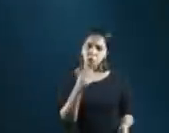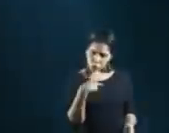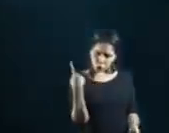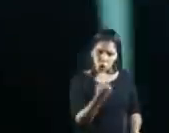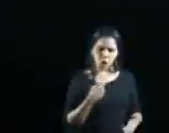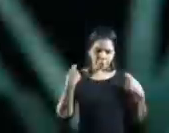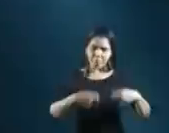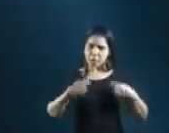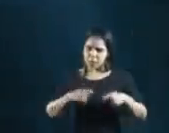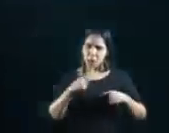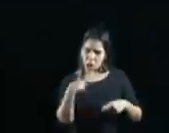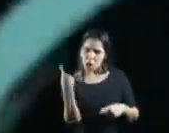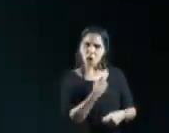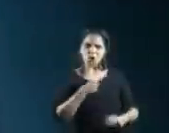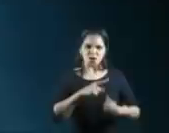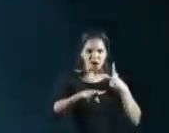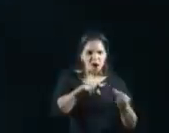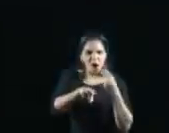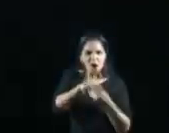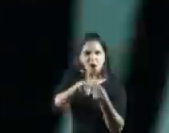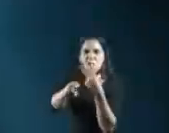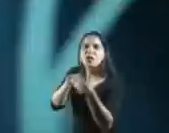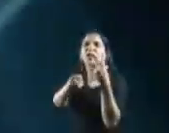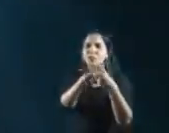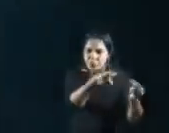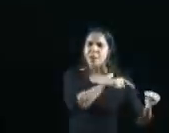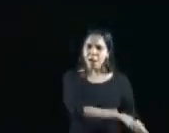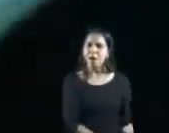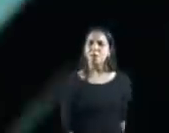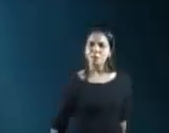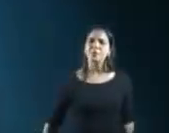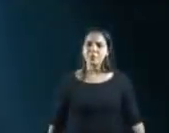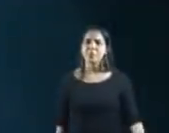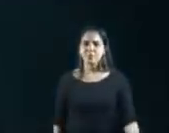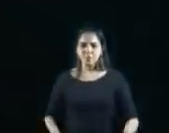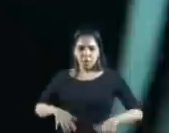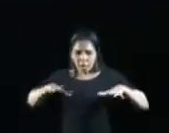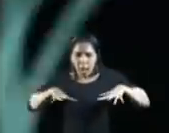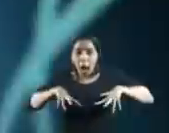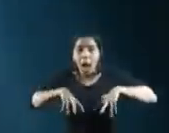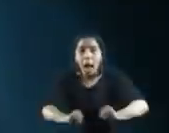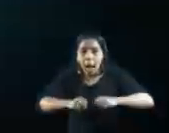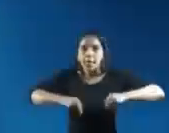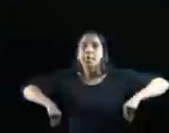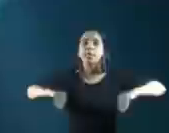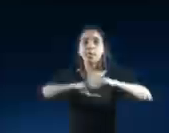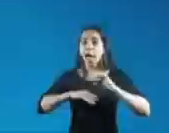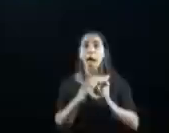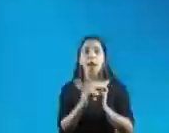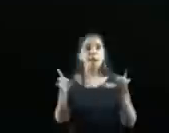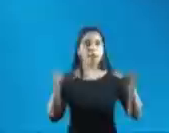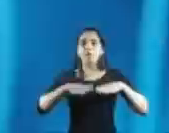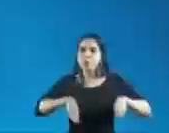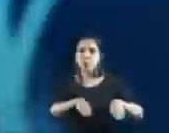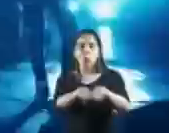Sejamos nós que conquistemos a terra, mãe livre e comum.